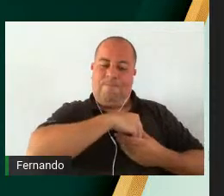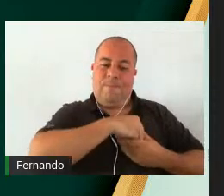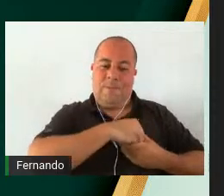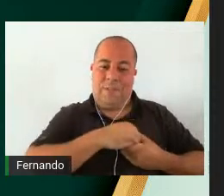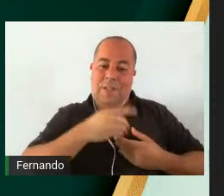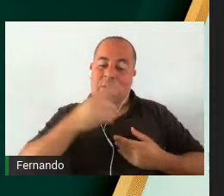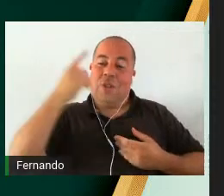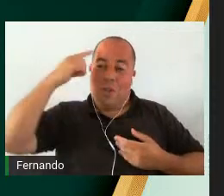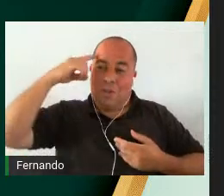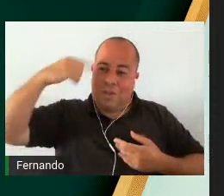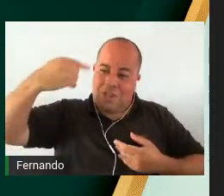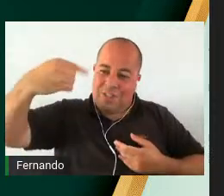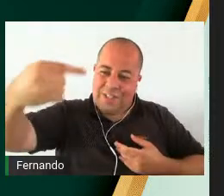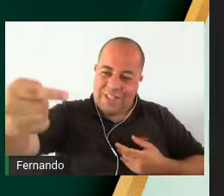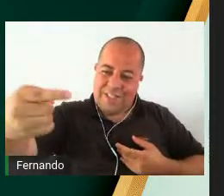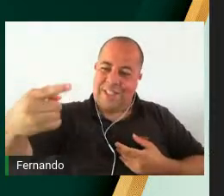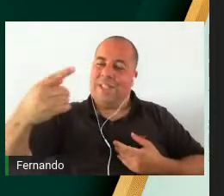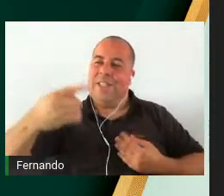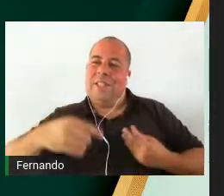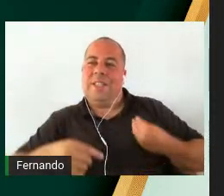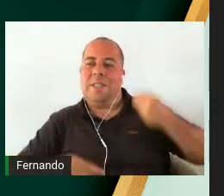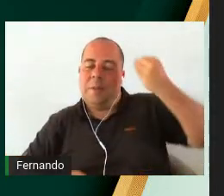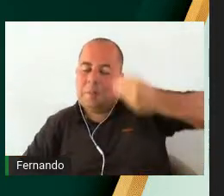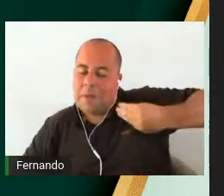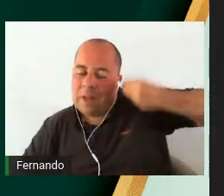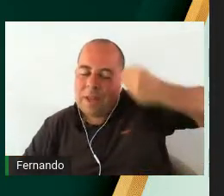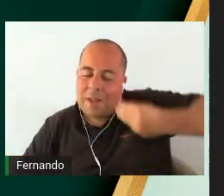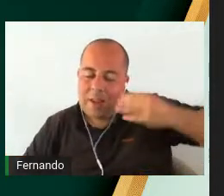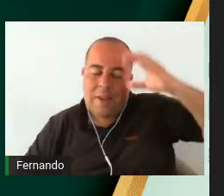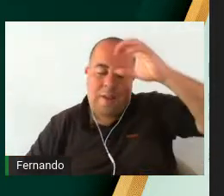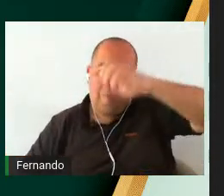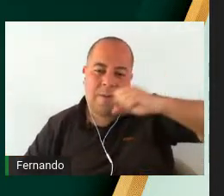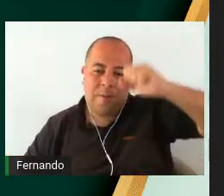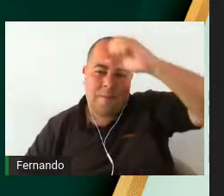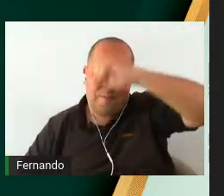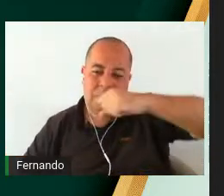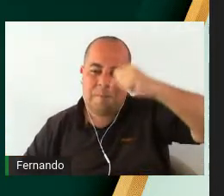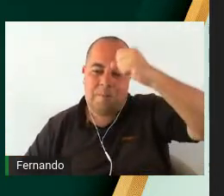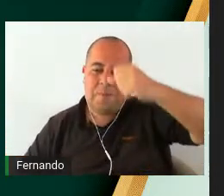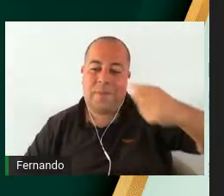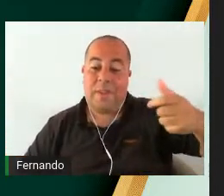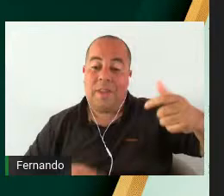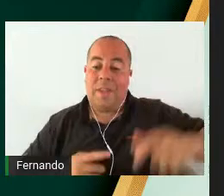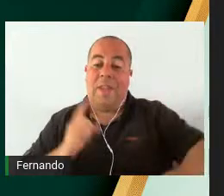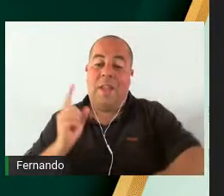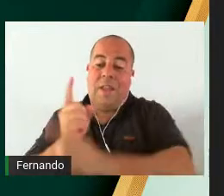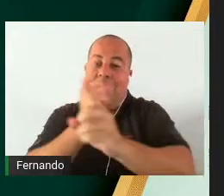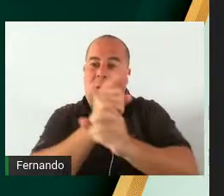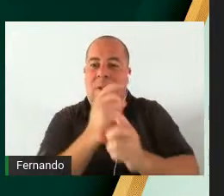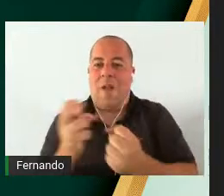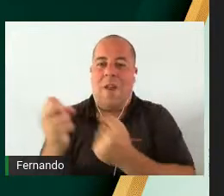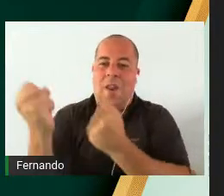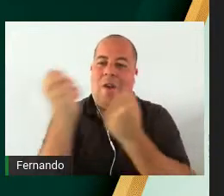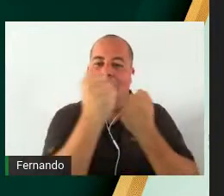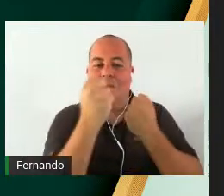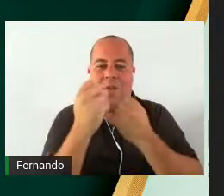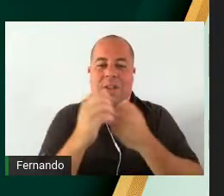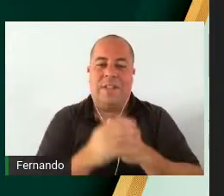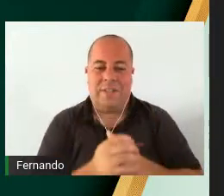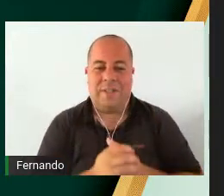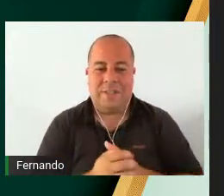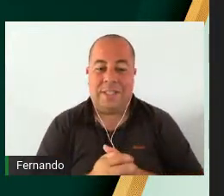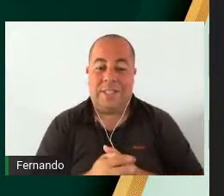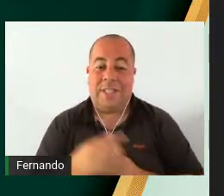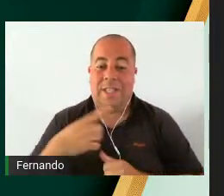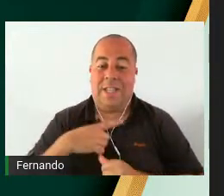vividos, os aprendizados e a grande lição que representa a descoberta da força que tiveram